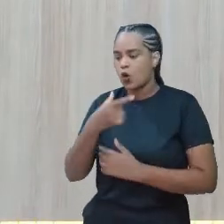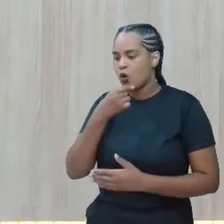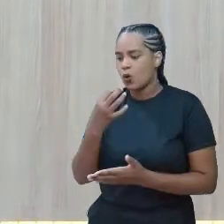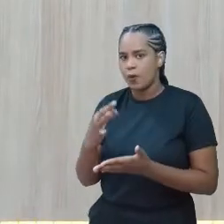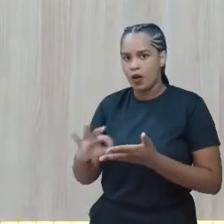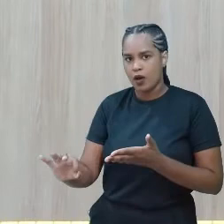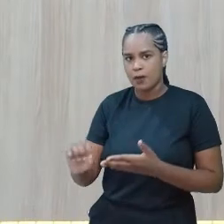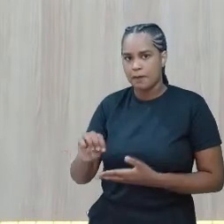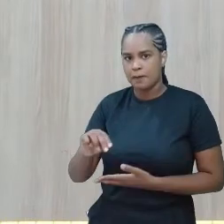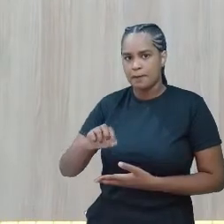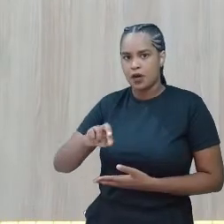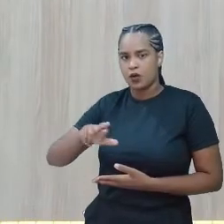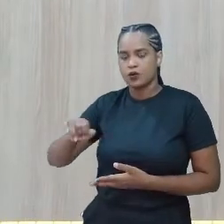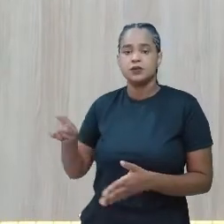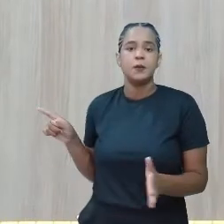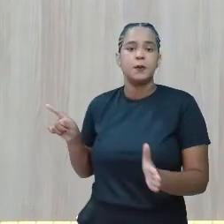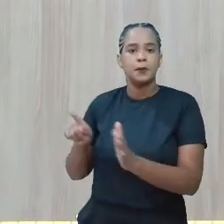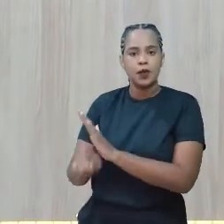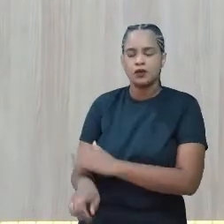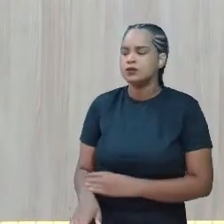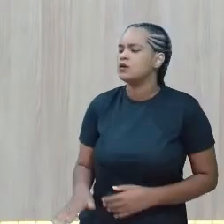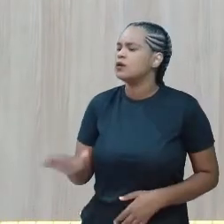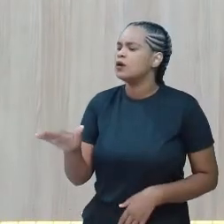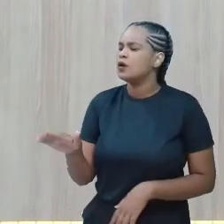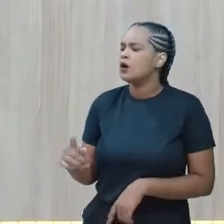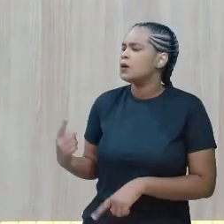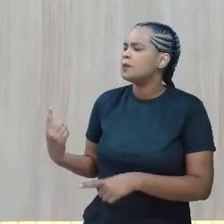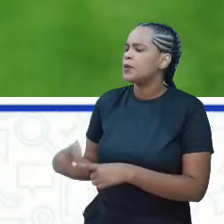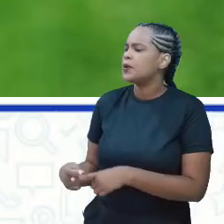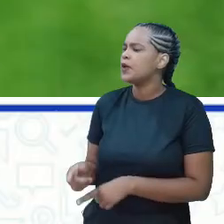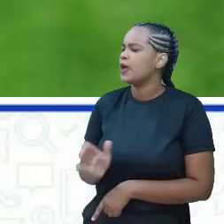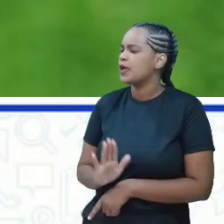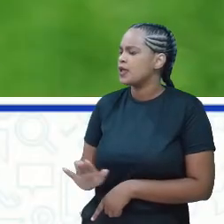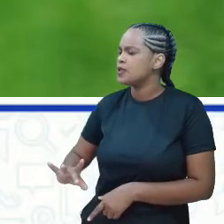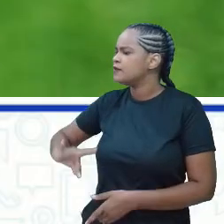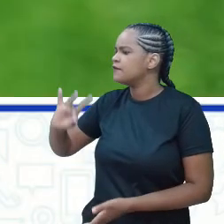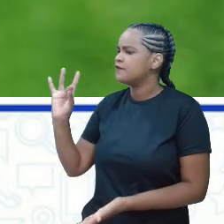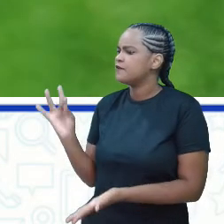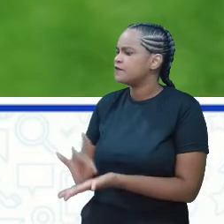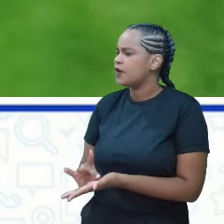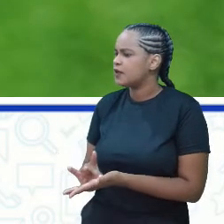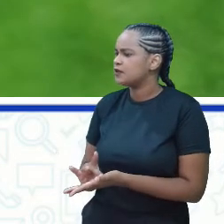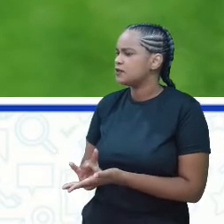Souza, perguntou para ele: por que colocar crianças de verdade nos